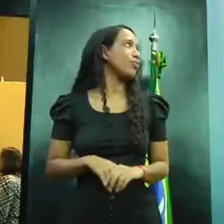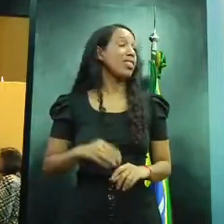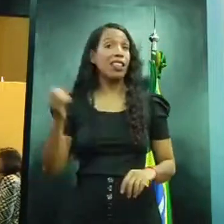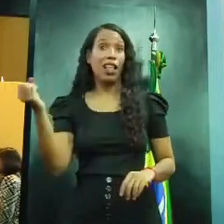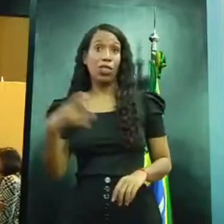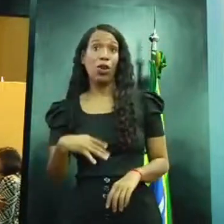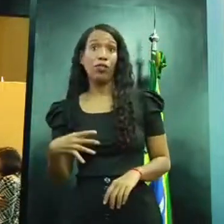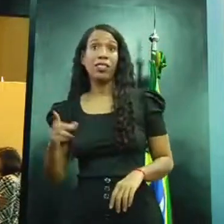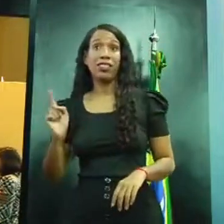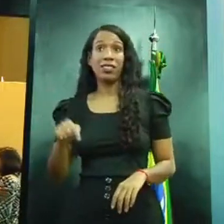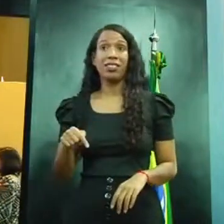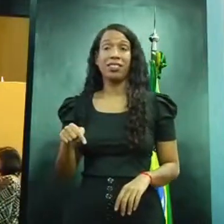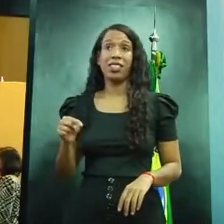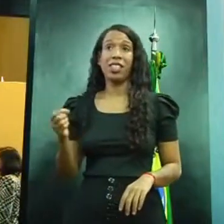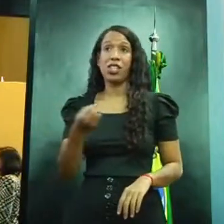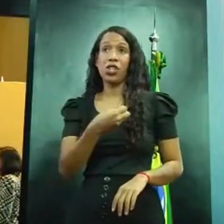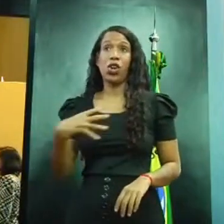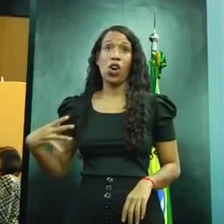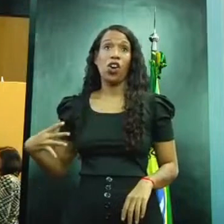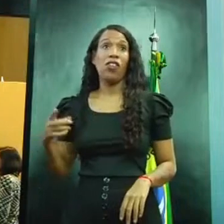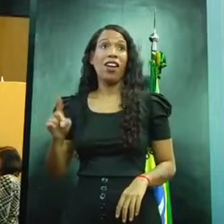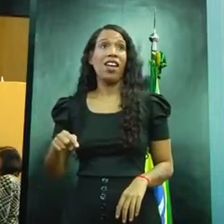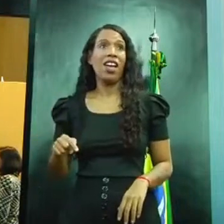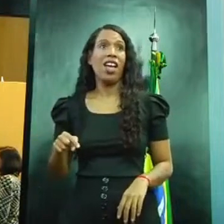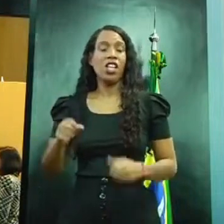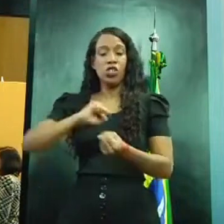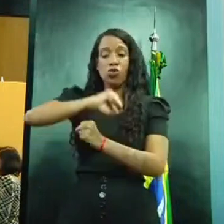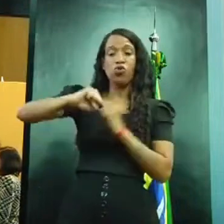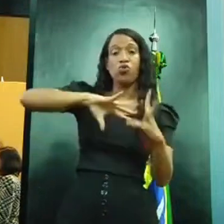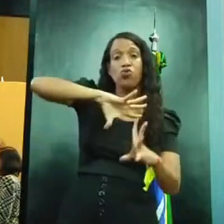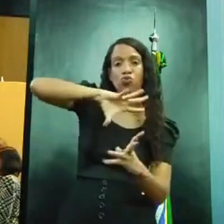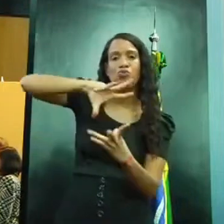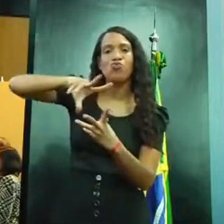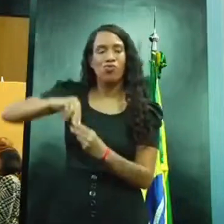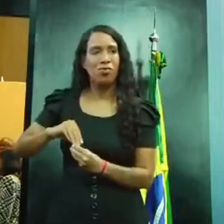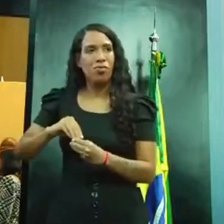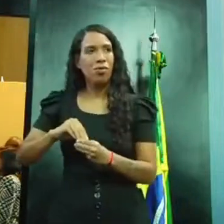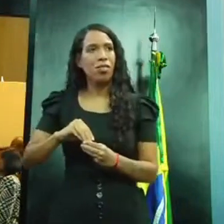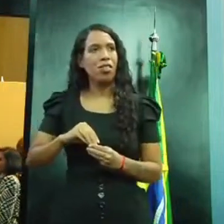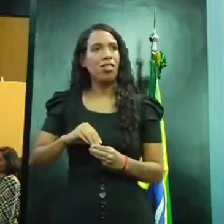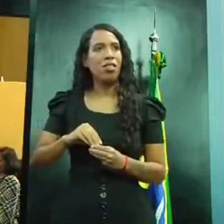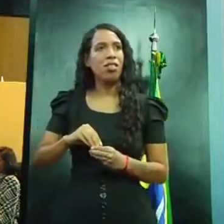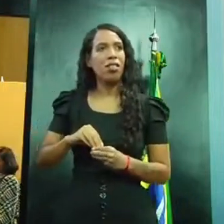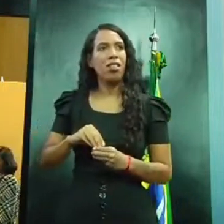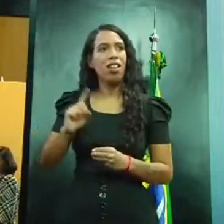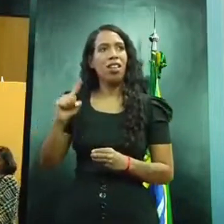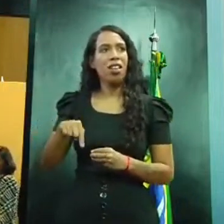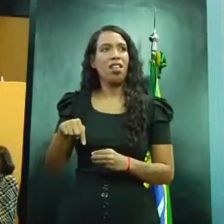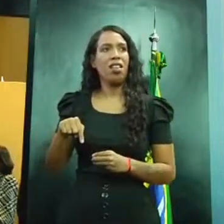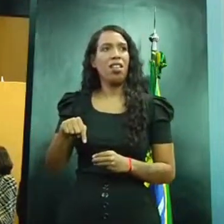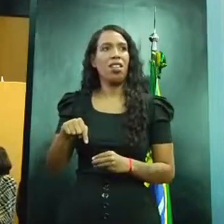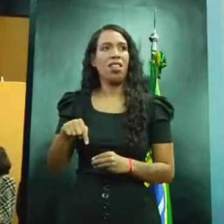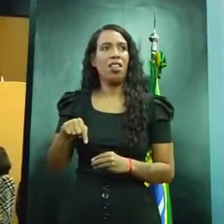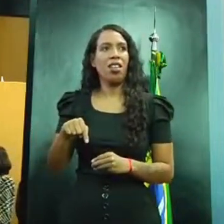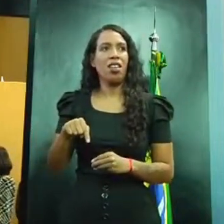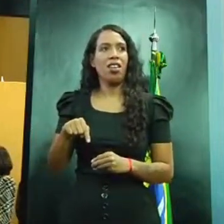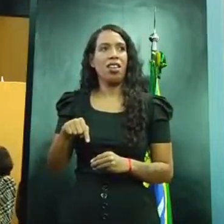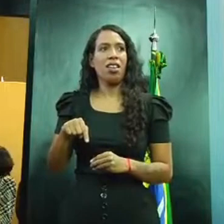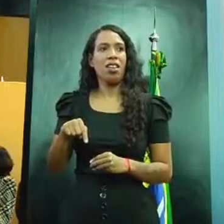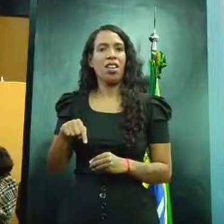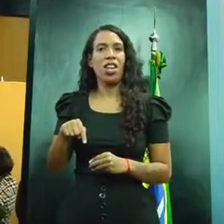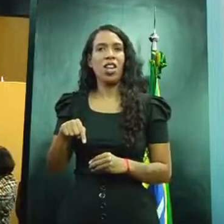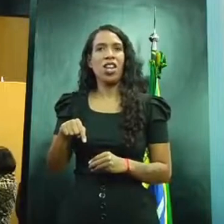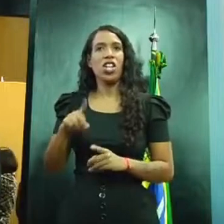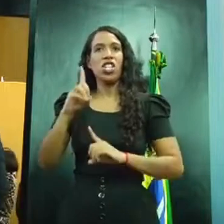nova indústria, ela é sustentável. A nova indústria, ela é